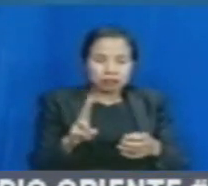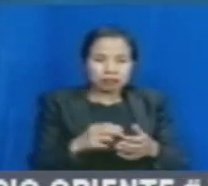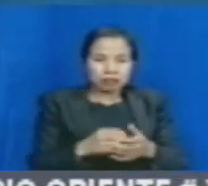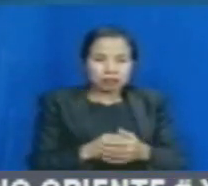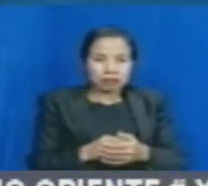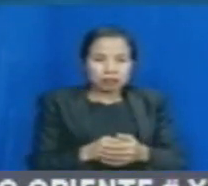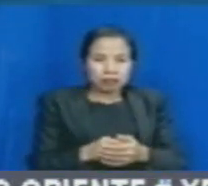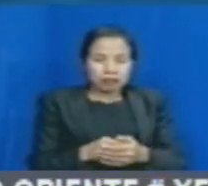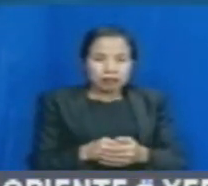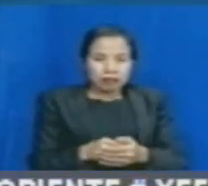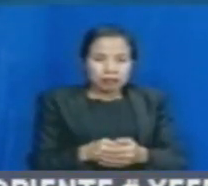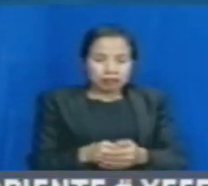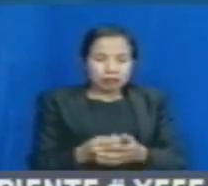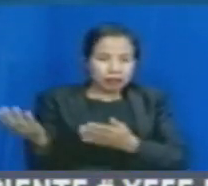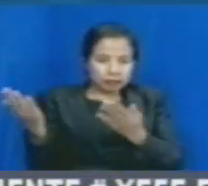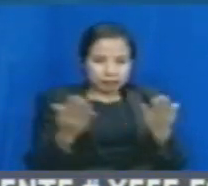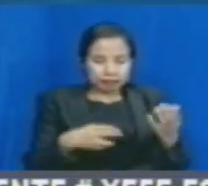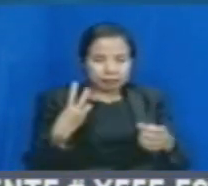externa mai tenerai então